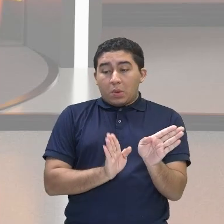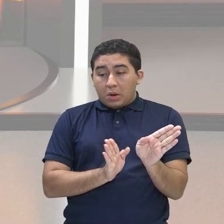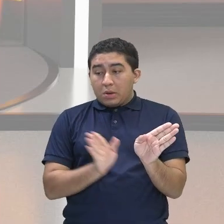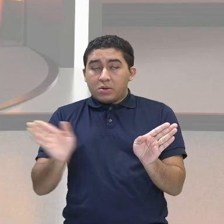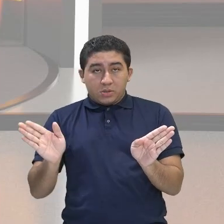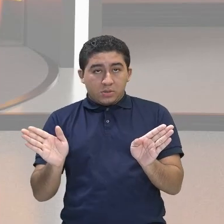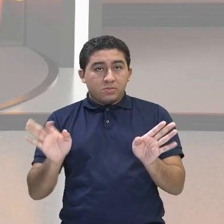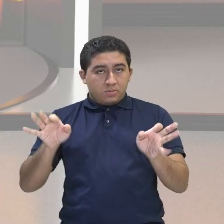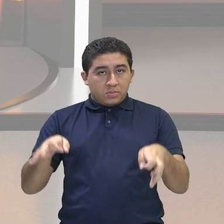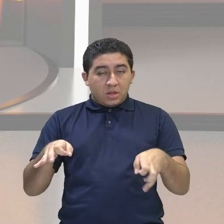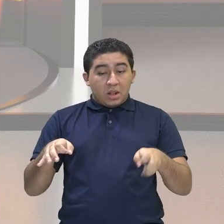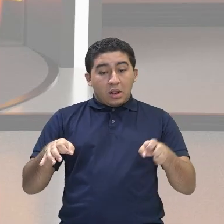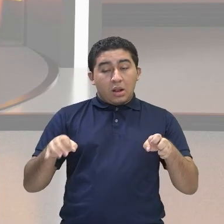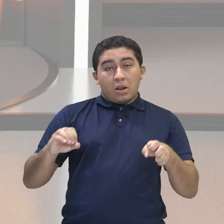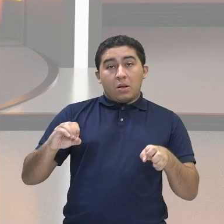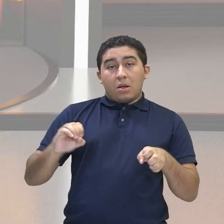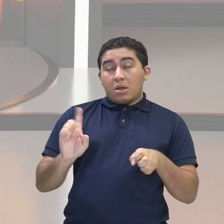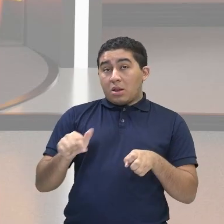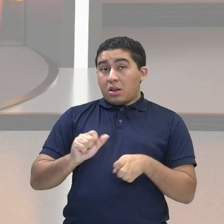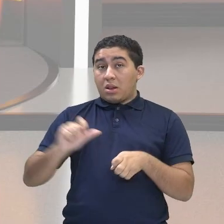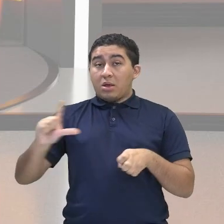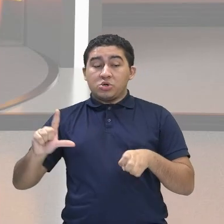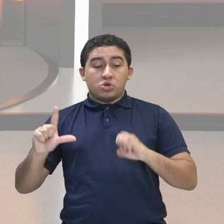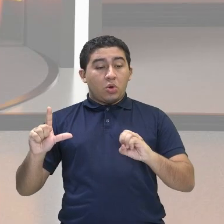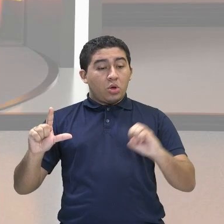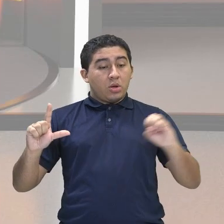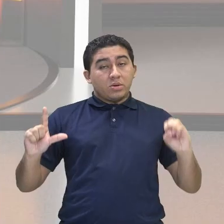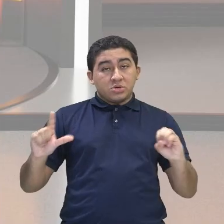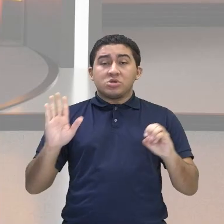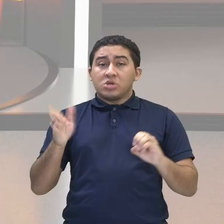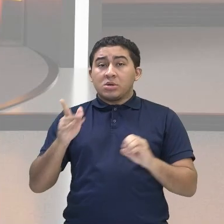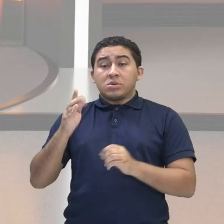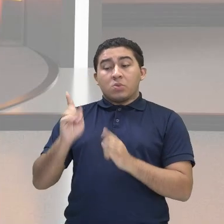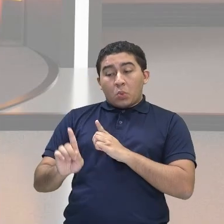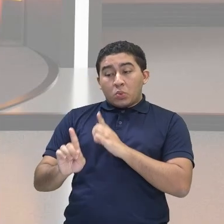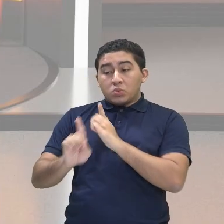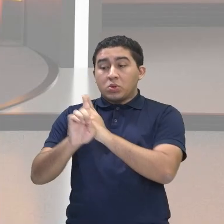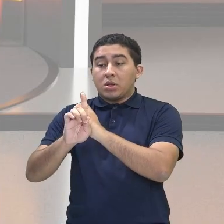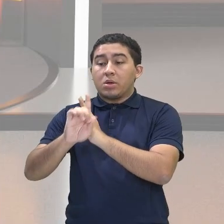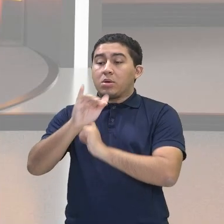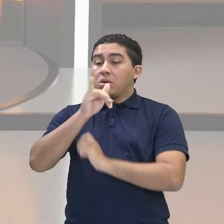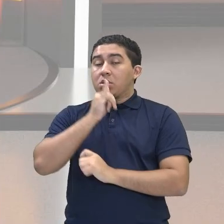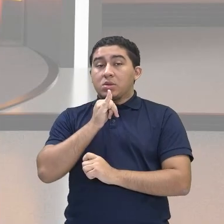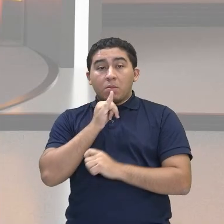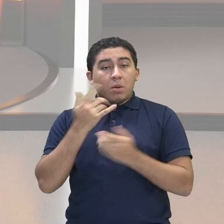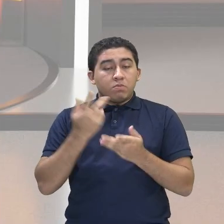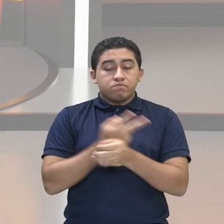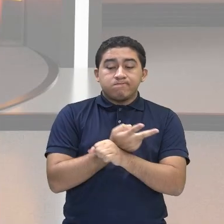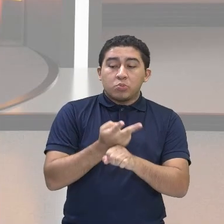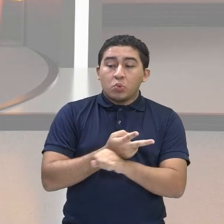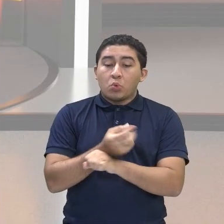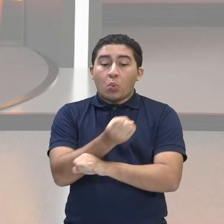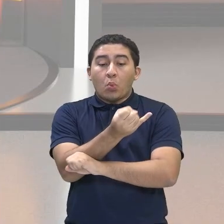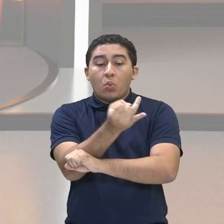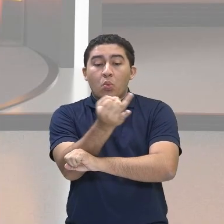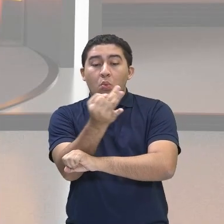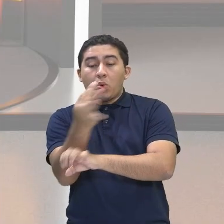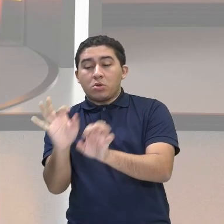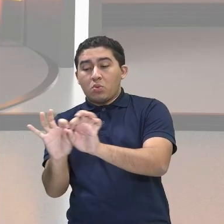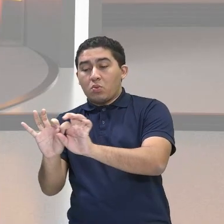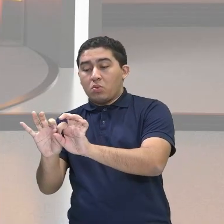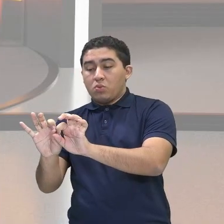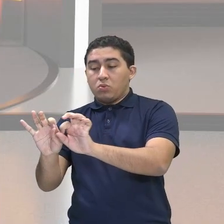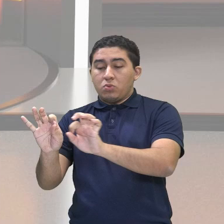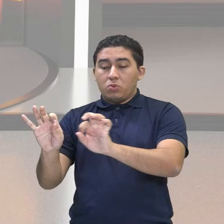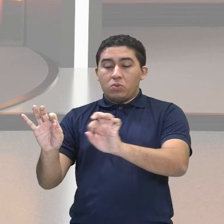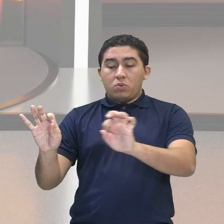lado oeste, tá bom? Identifiquei o ponto ali no meu mapa. Aí eu vejo quantos graus de